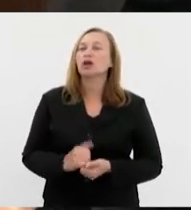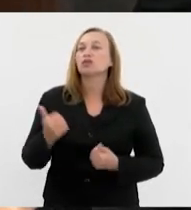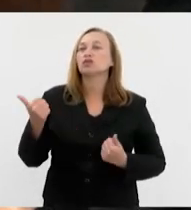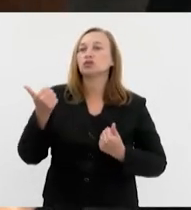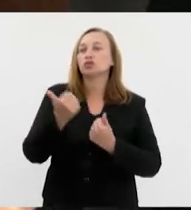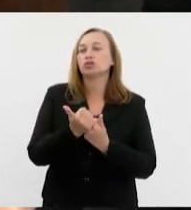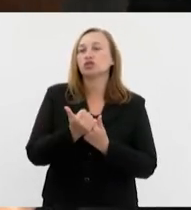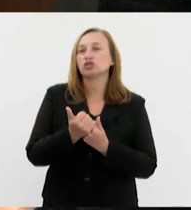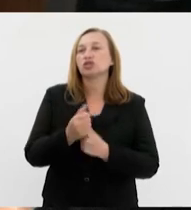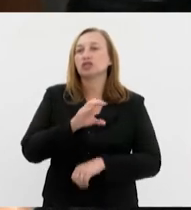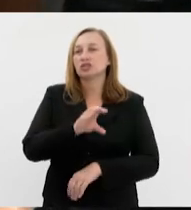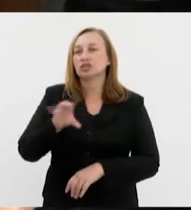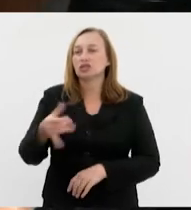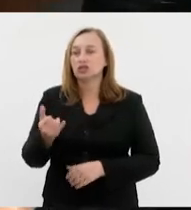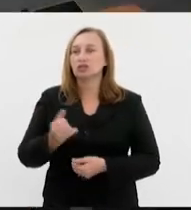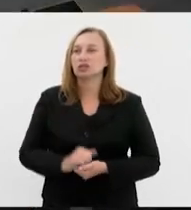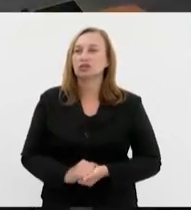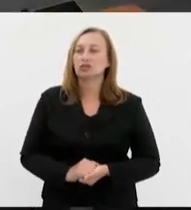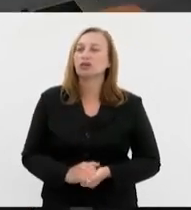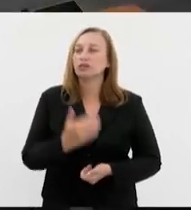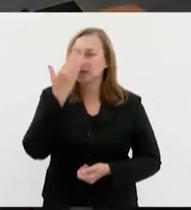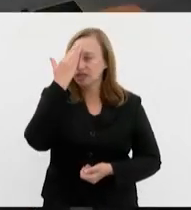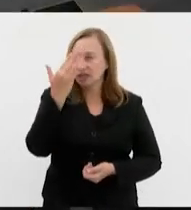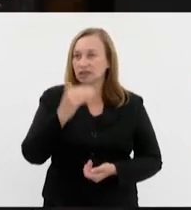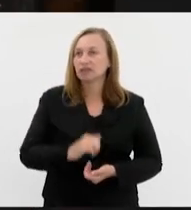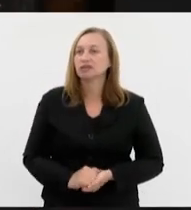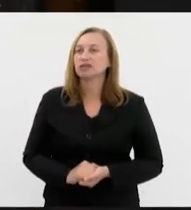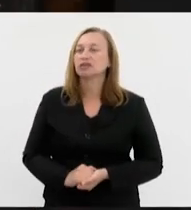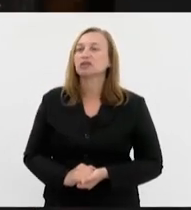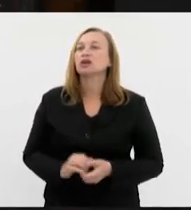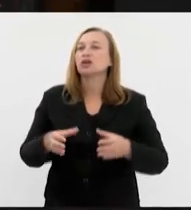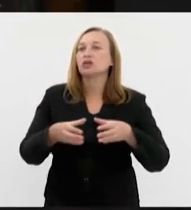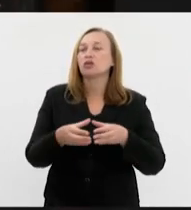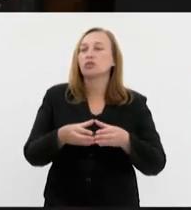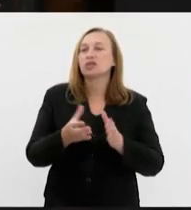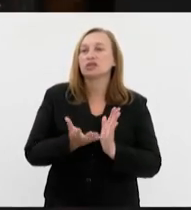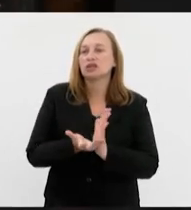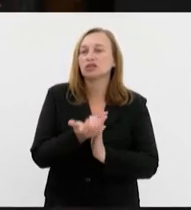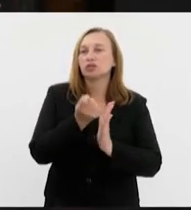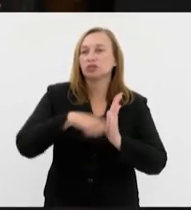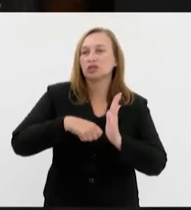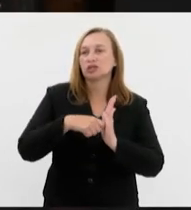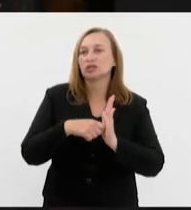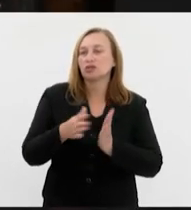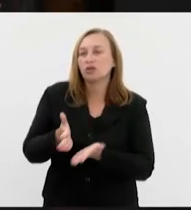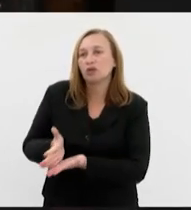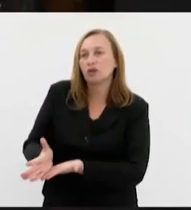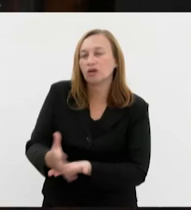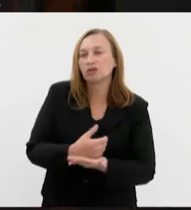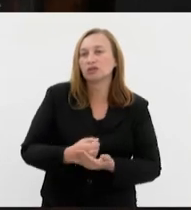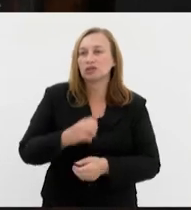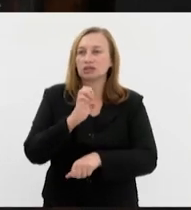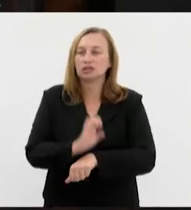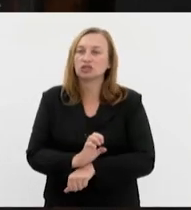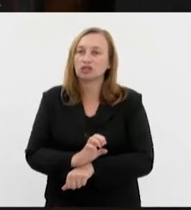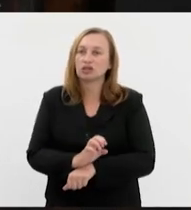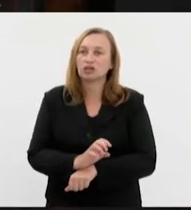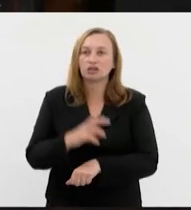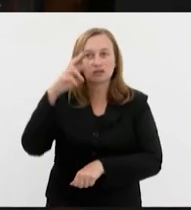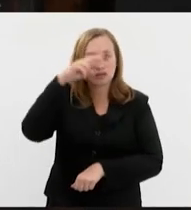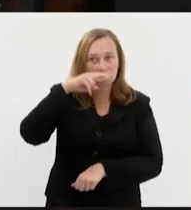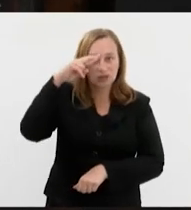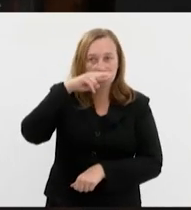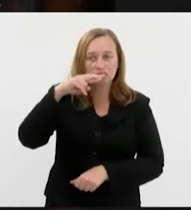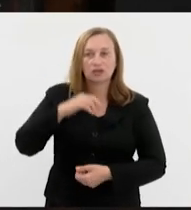da CCJ. Obrigada. Pela Comissão de Tributação, Controle da Arrecadação Estadual de Fiscalização dos